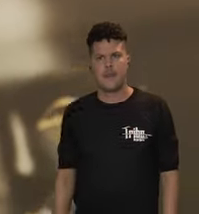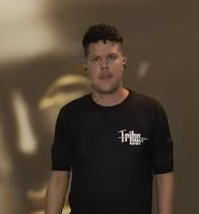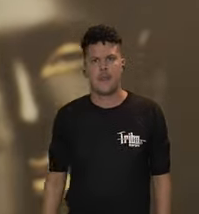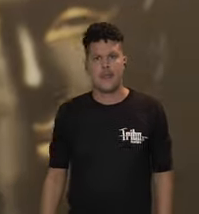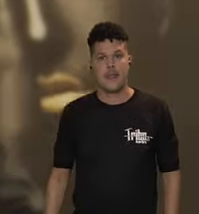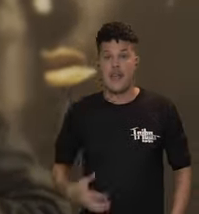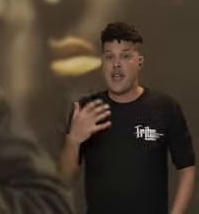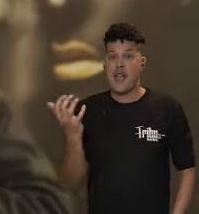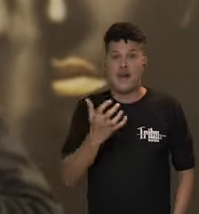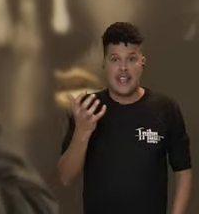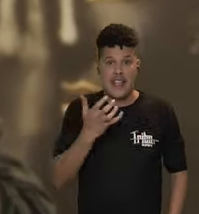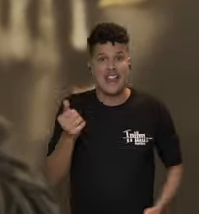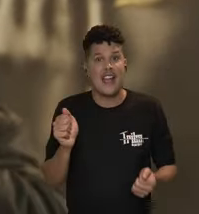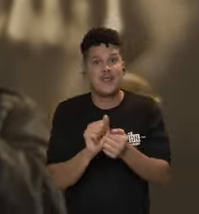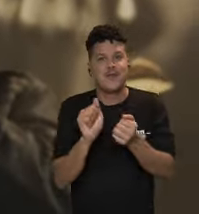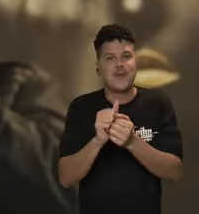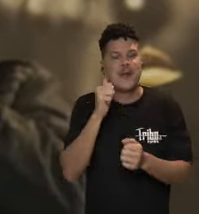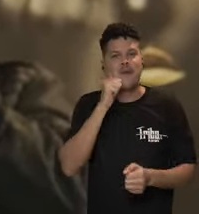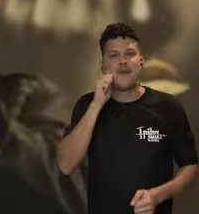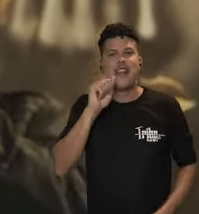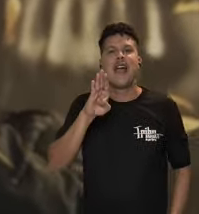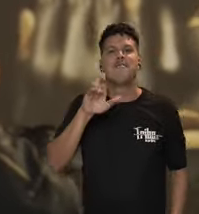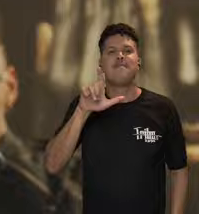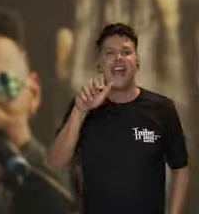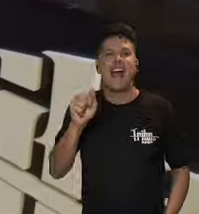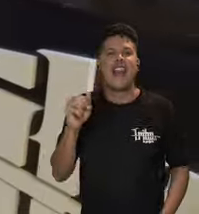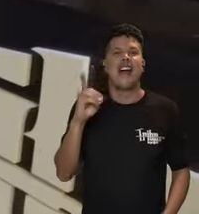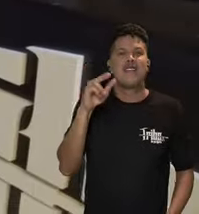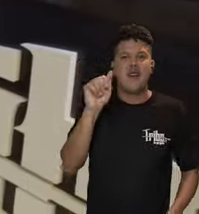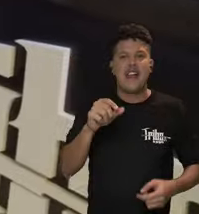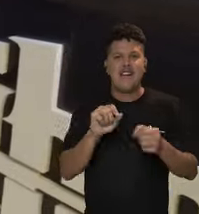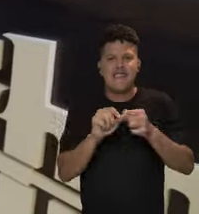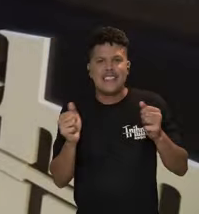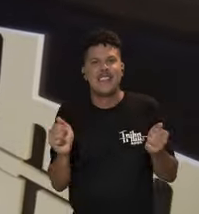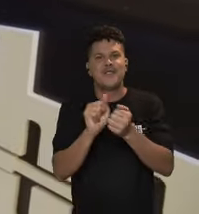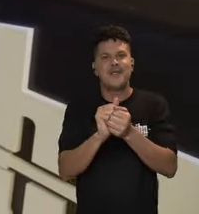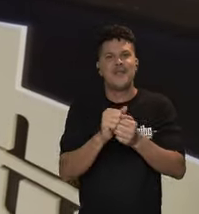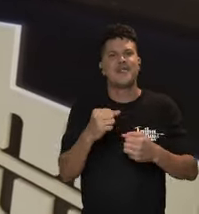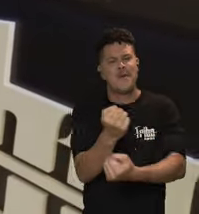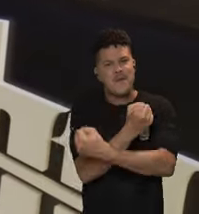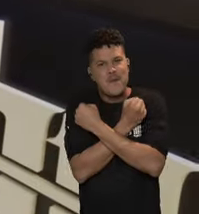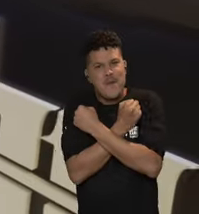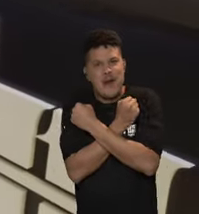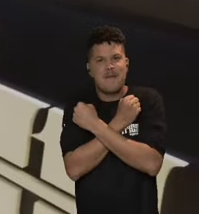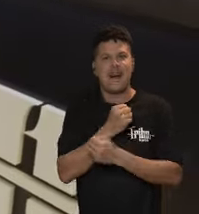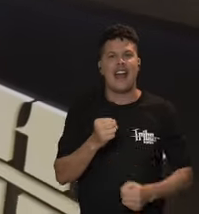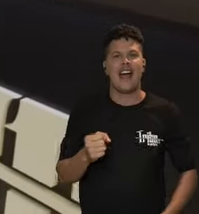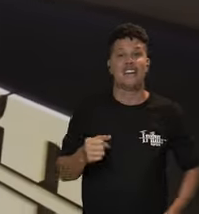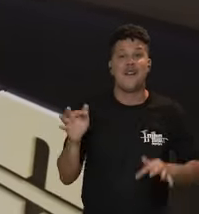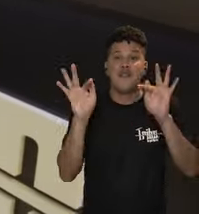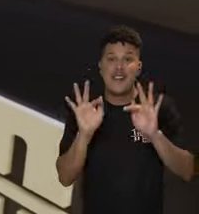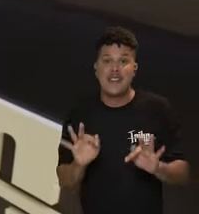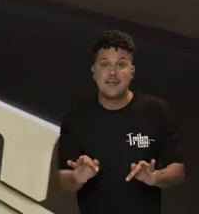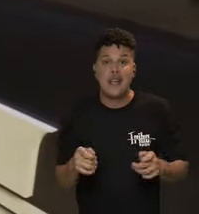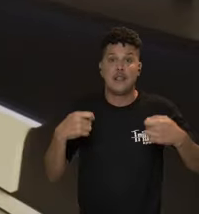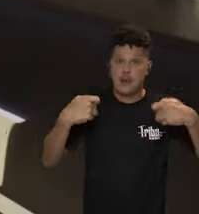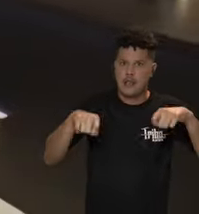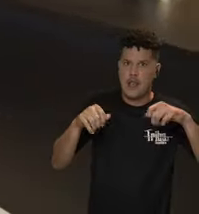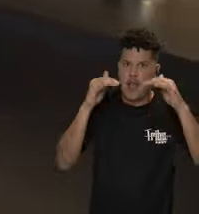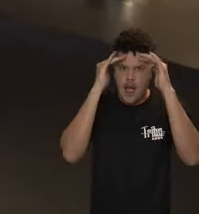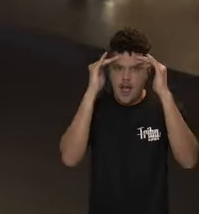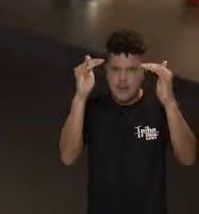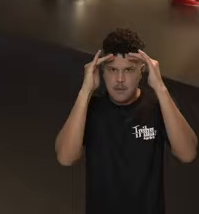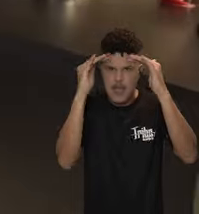Yo! Queria estar com a Bela Dona também hoje aqui pra fazer a parte dela, salve, né, mano? Salve, salve, tá? Um abraço pra nossa amiga Bela Dona. Grande abraço. Felizmente a gente tem que seguir o isolamento, né,